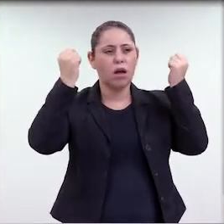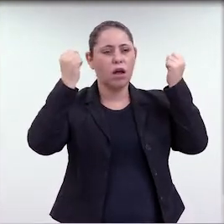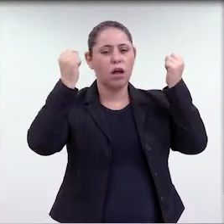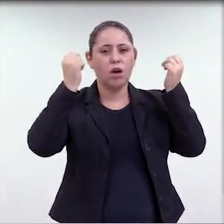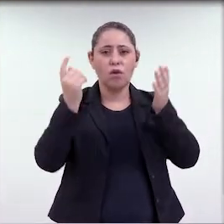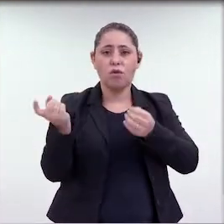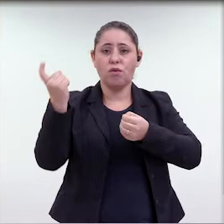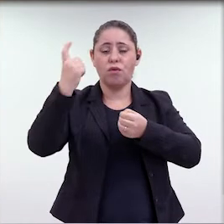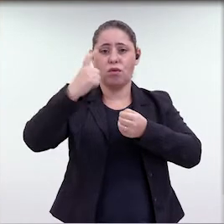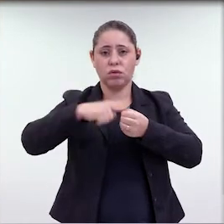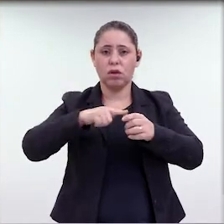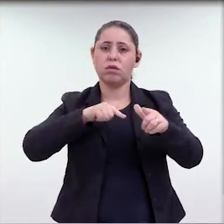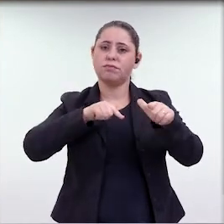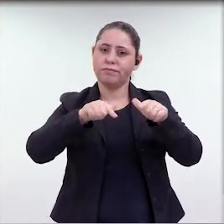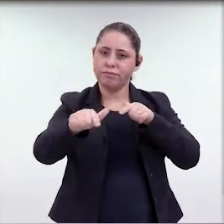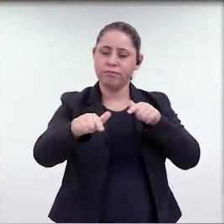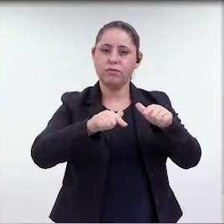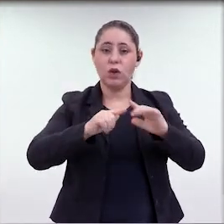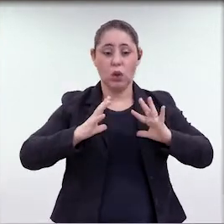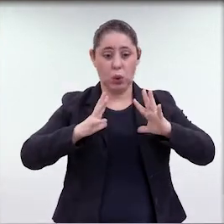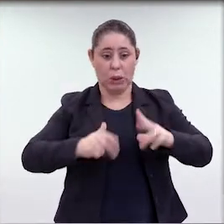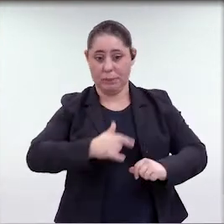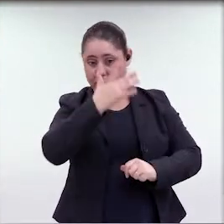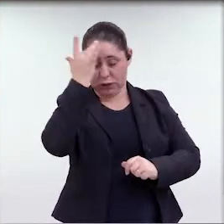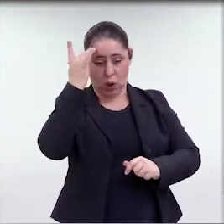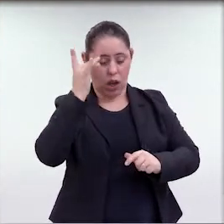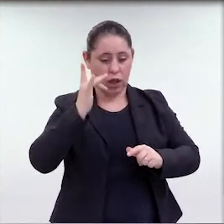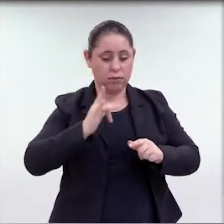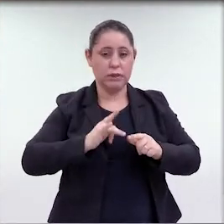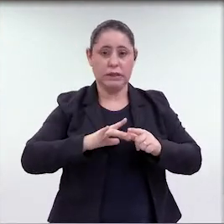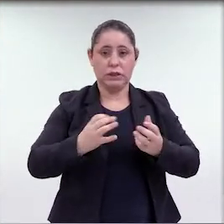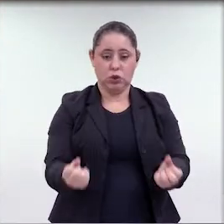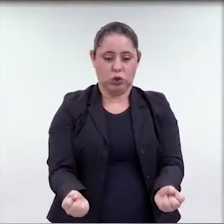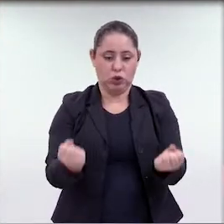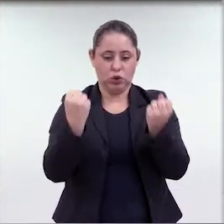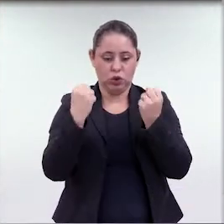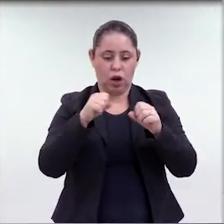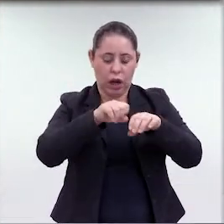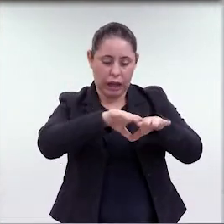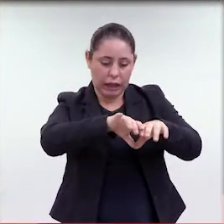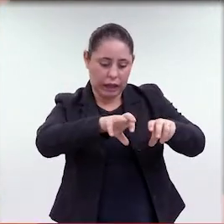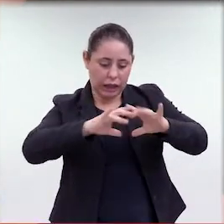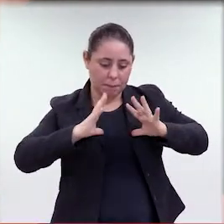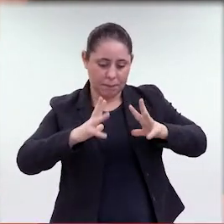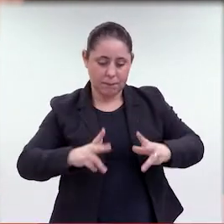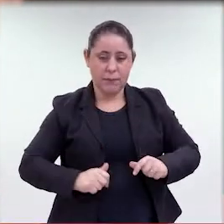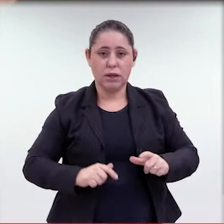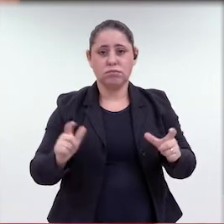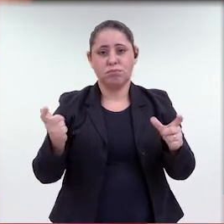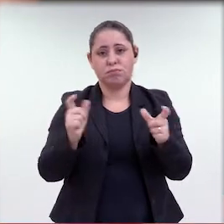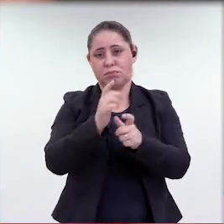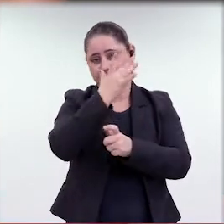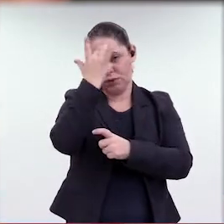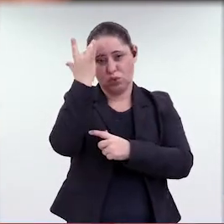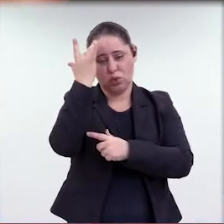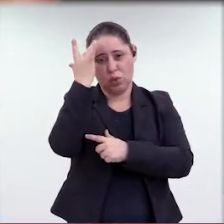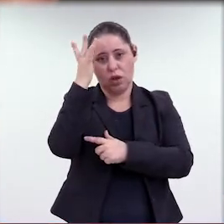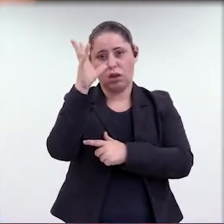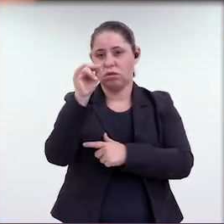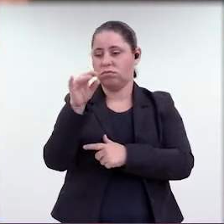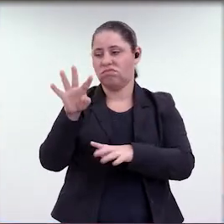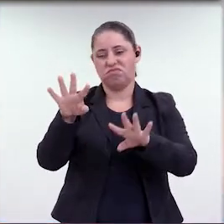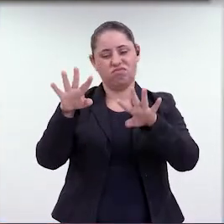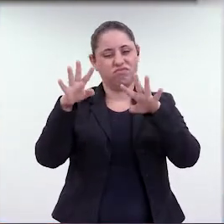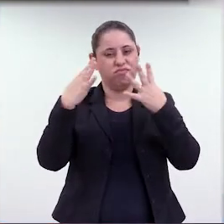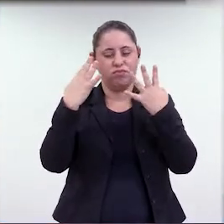mundo tendo que fazer a higienização dos equipamentos. São pouquíssimas as pessoas, infelizmente elas ainda existem, que não prestam atenção nesses detalhes,